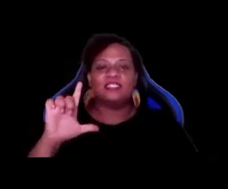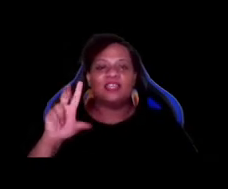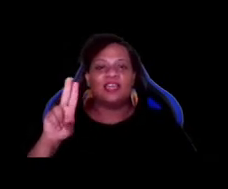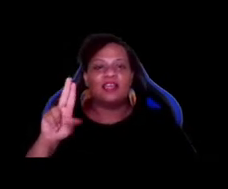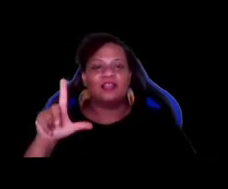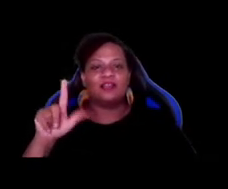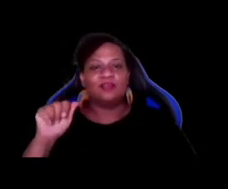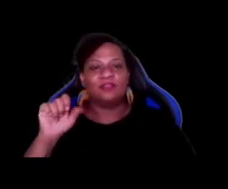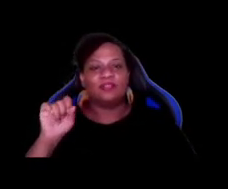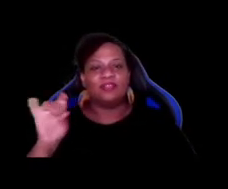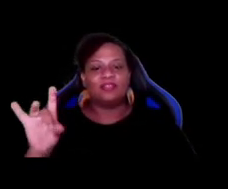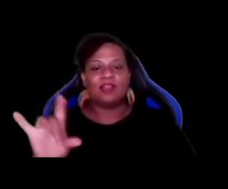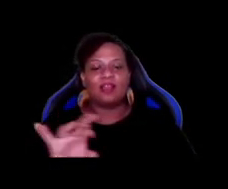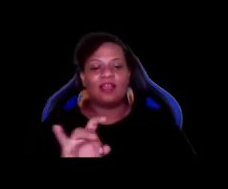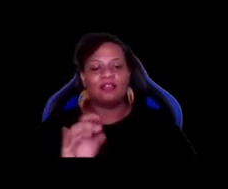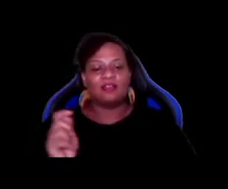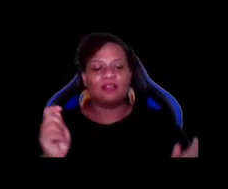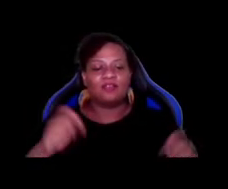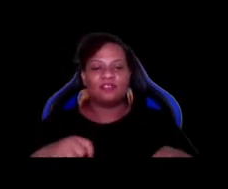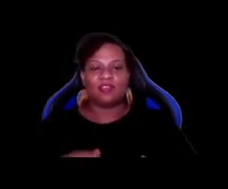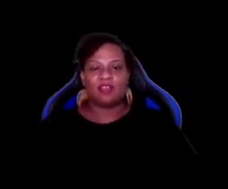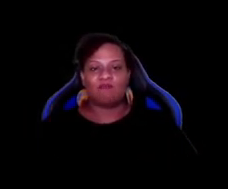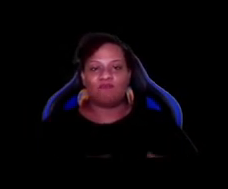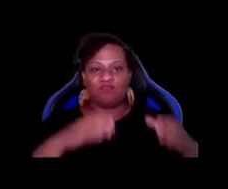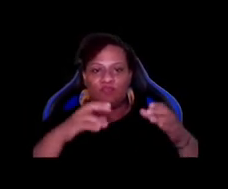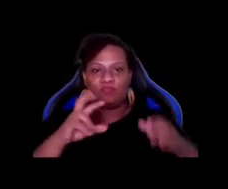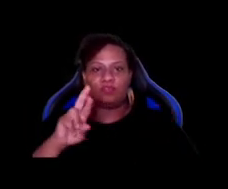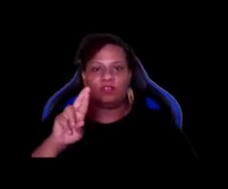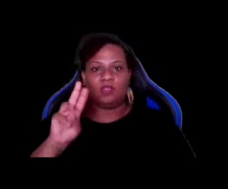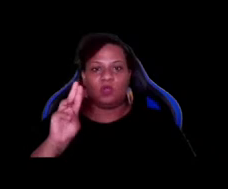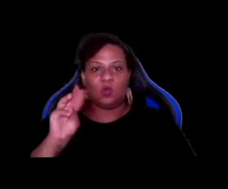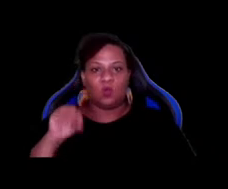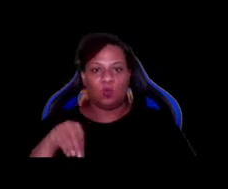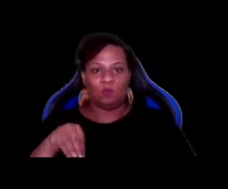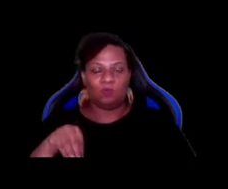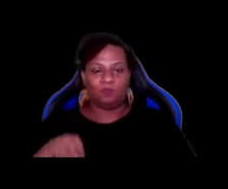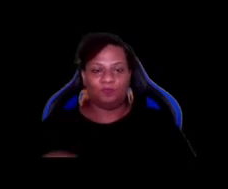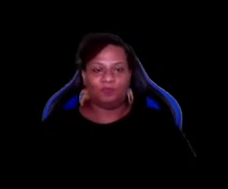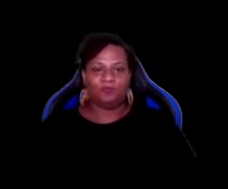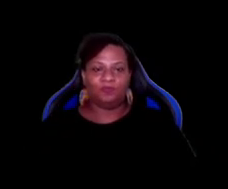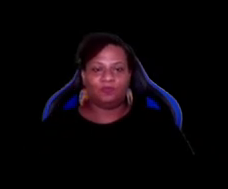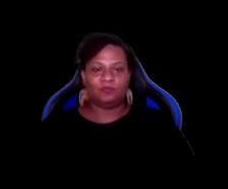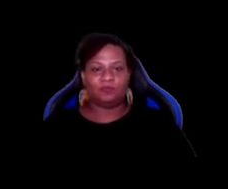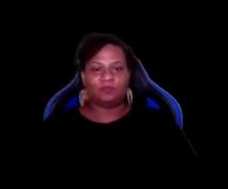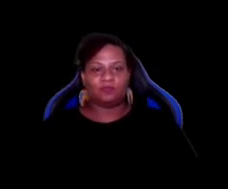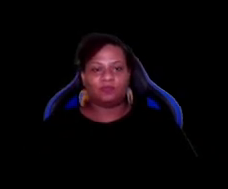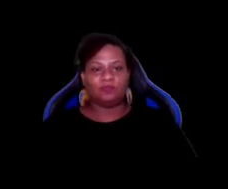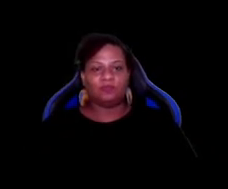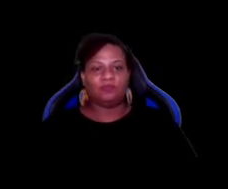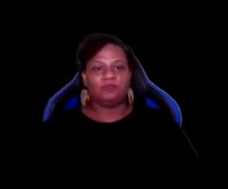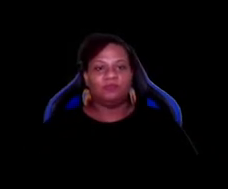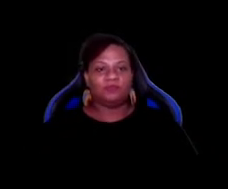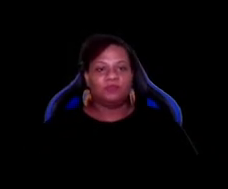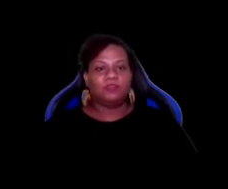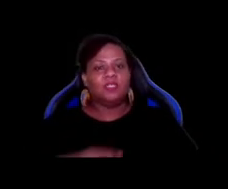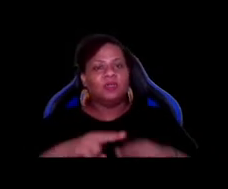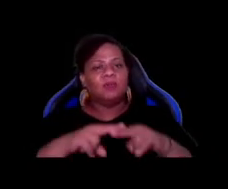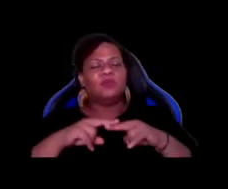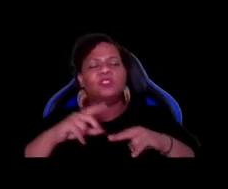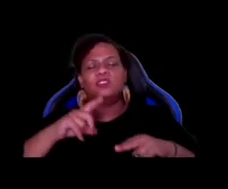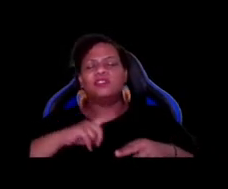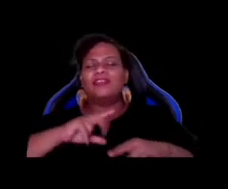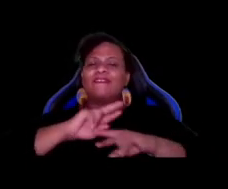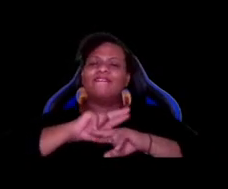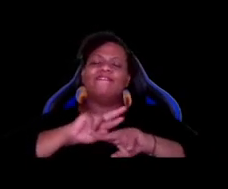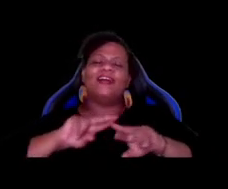tocadas pelo rum. E, por ser muito rico a nossa rítmica,